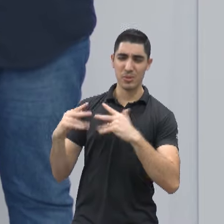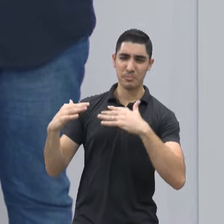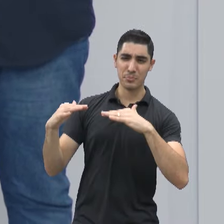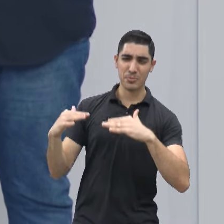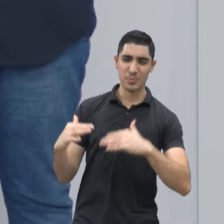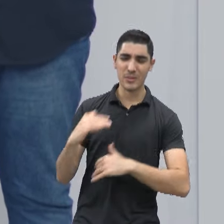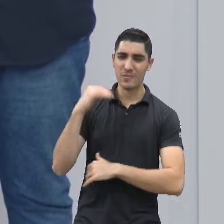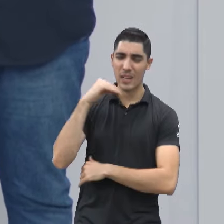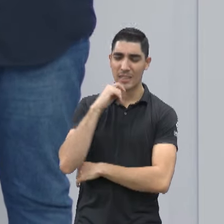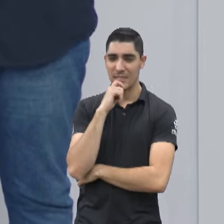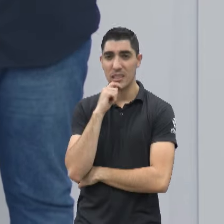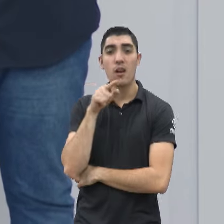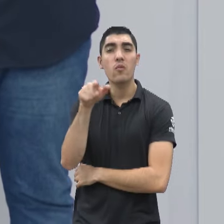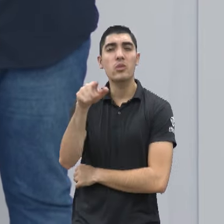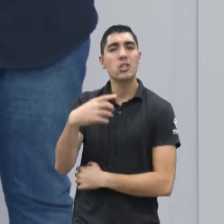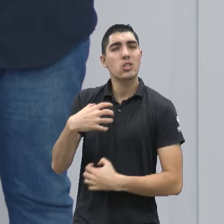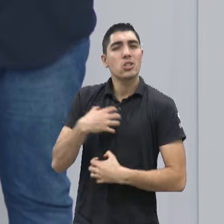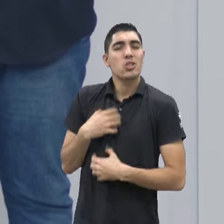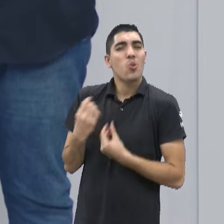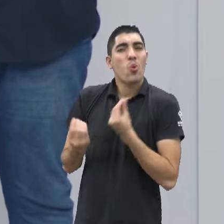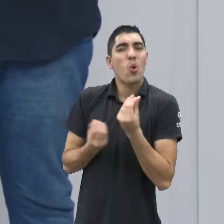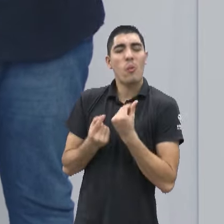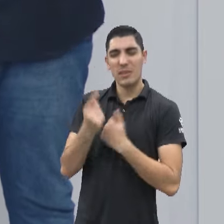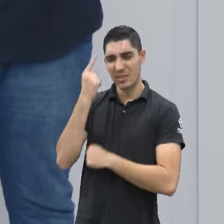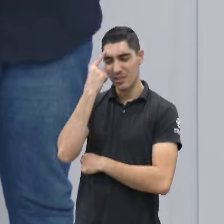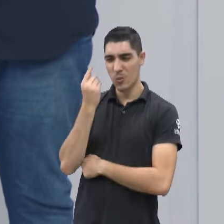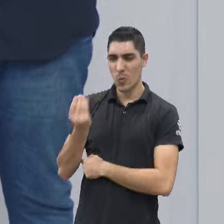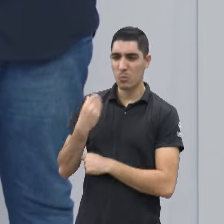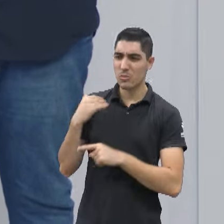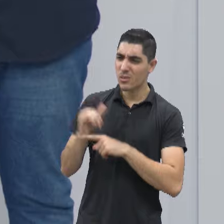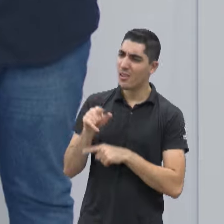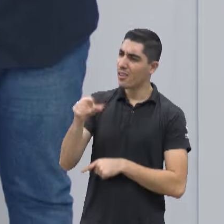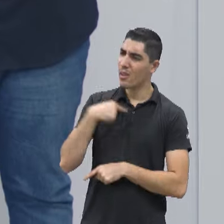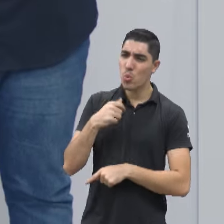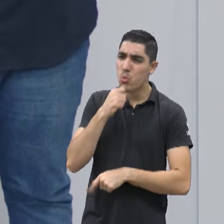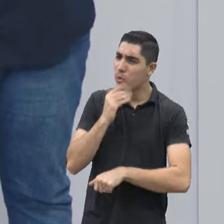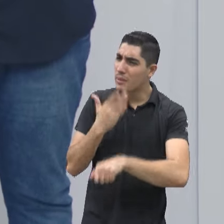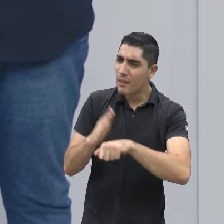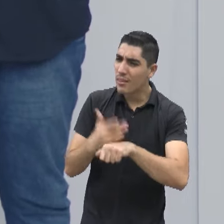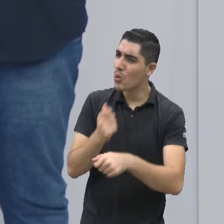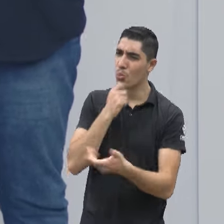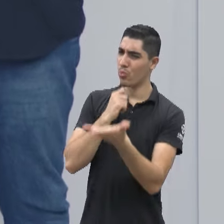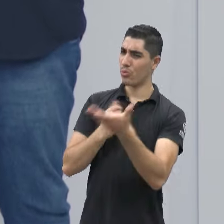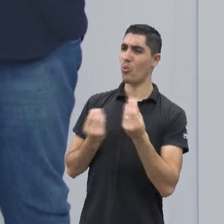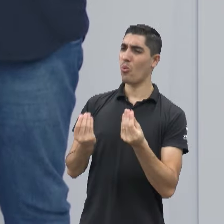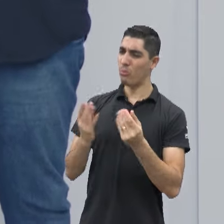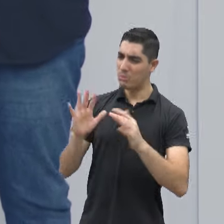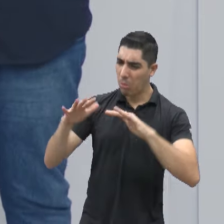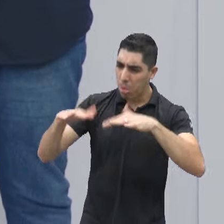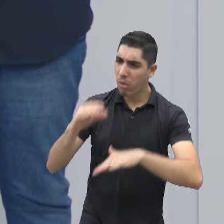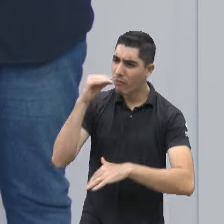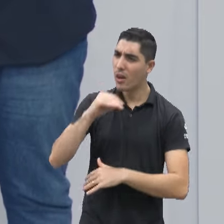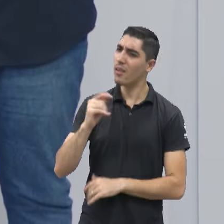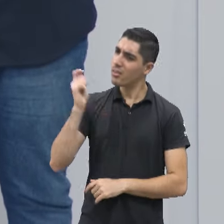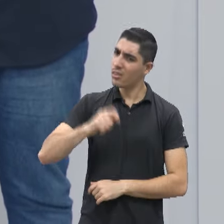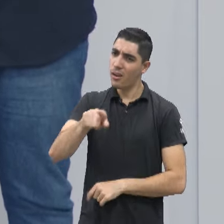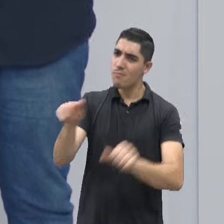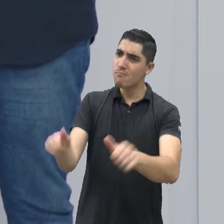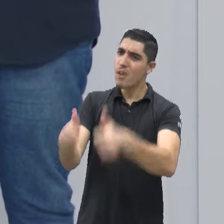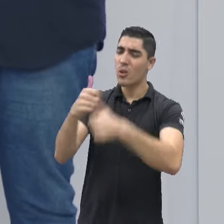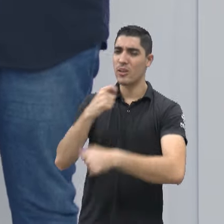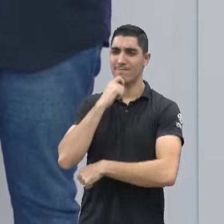é para o treinador ter essa sensação ali na beira da quadra? Pô, a gente não treinou isso, a gente não faz isso, a gente consegue fazer algo melhor. E